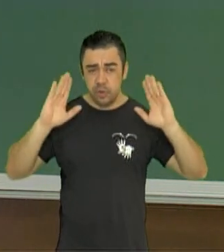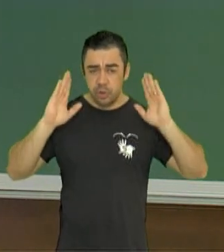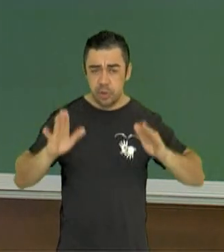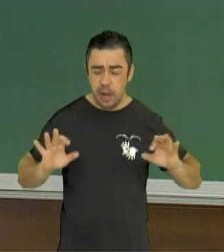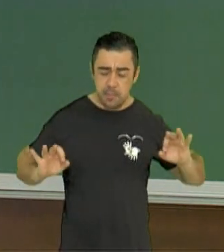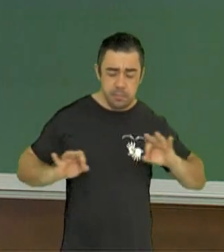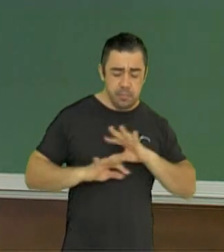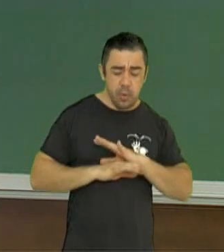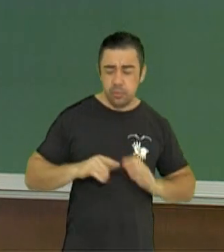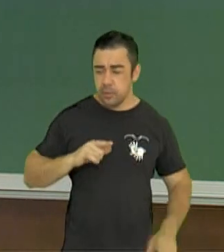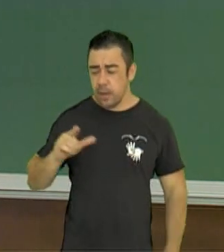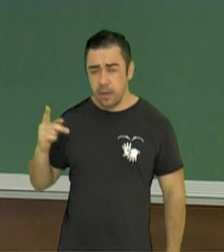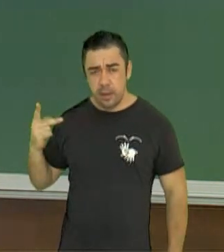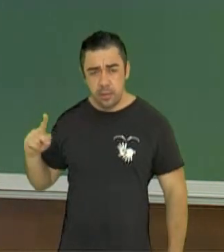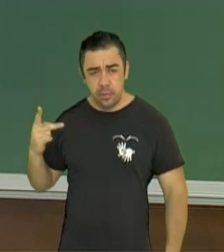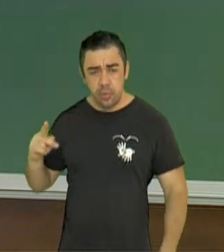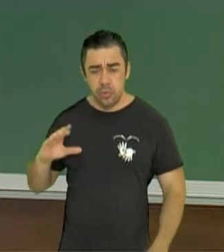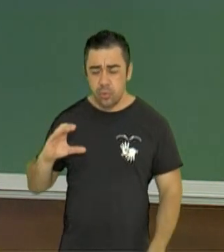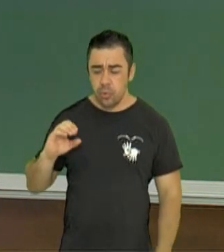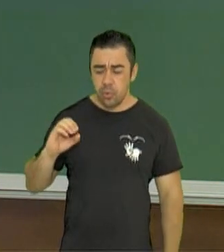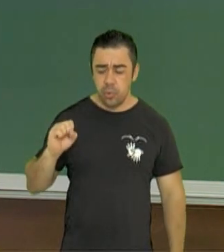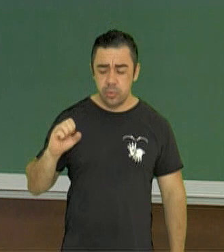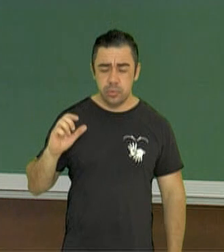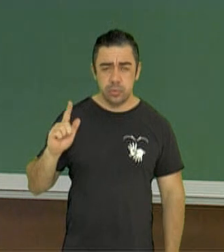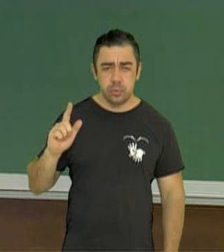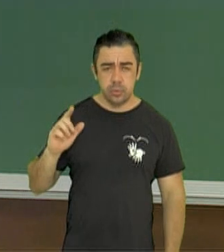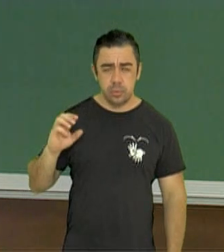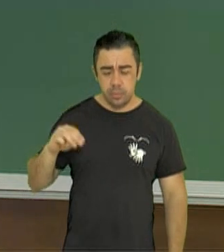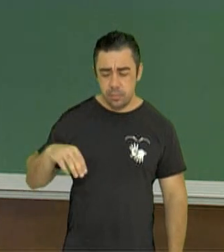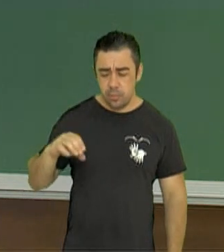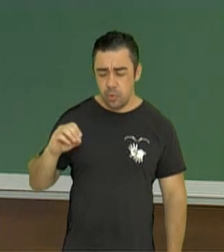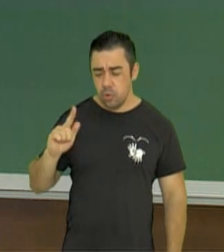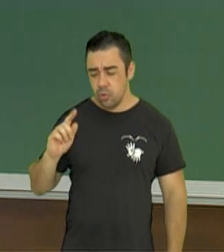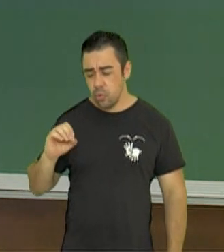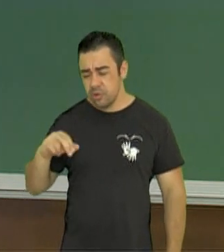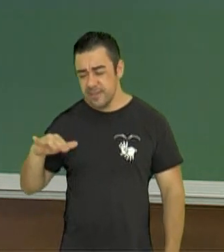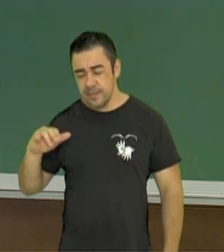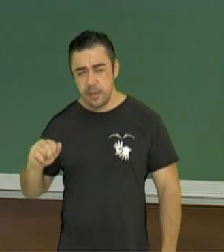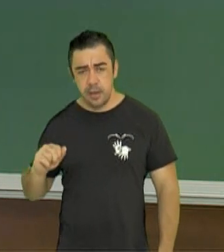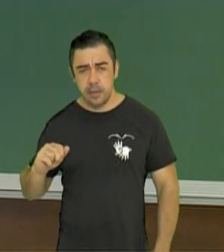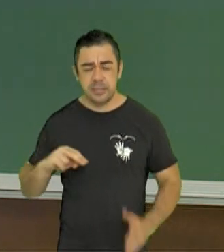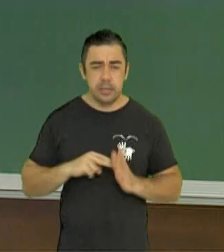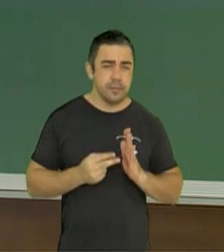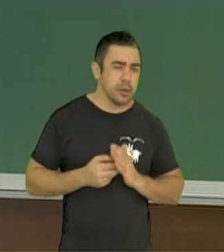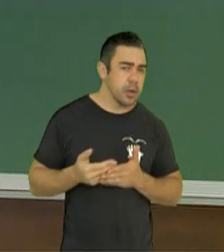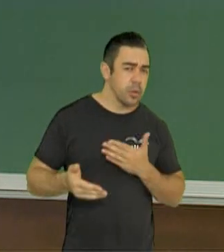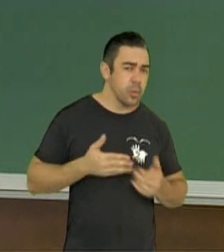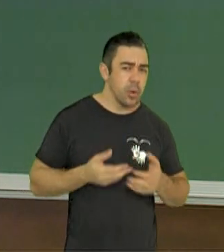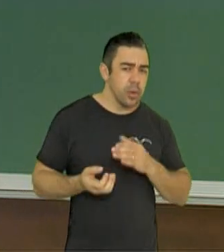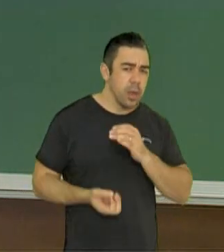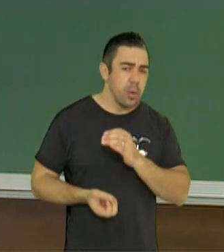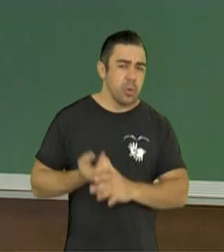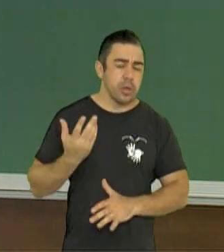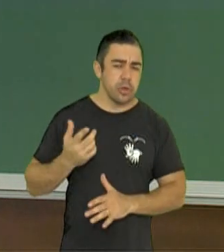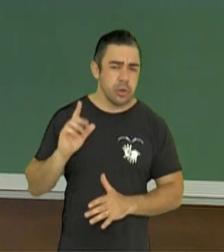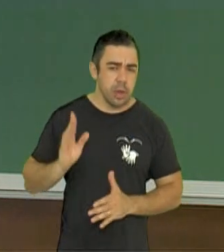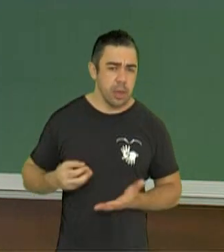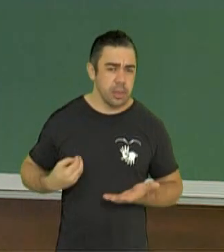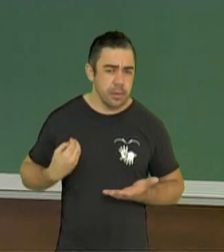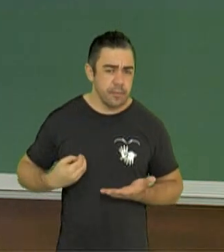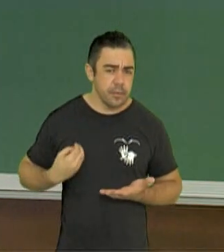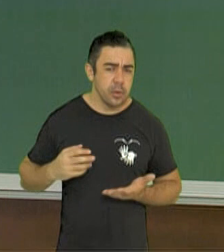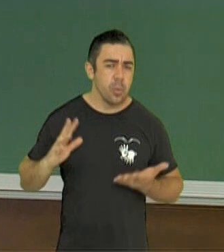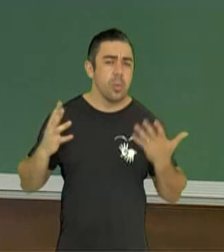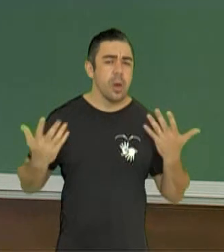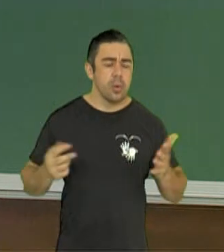uma cosmogonia inteira. Sabendo que cosmogonia quer dizer qualquer modelo sobre a origem da existência, qual é o efeito